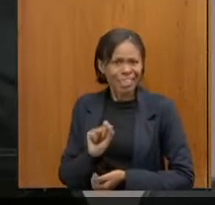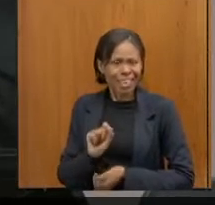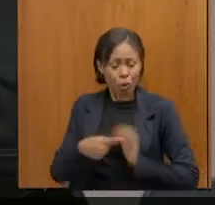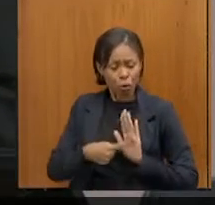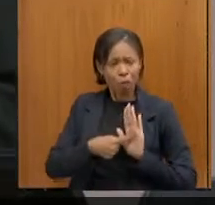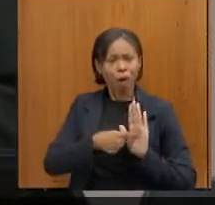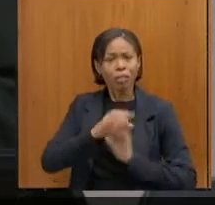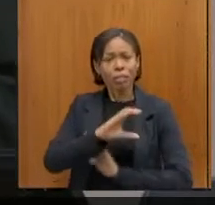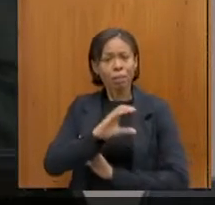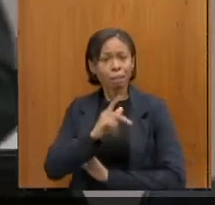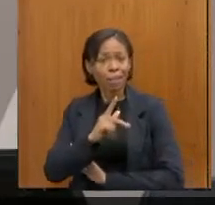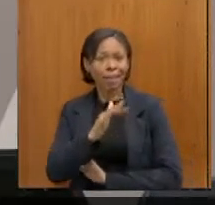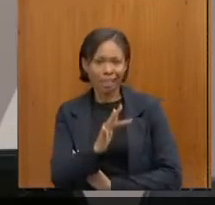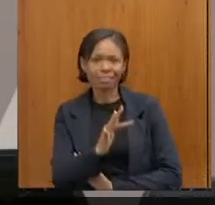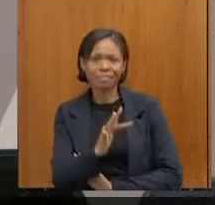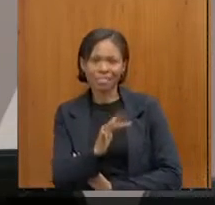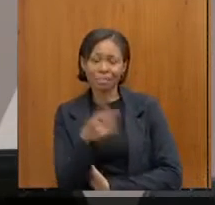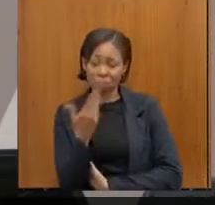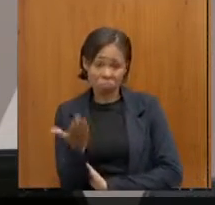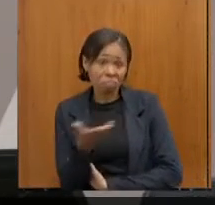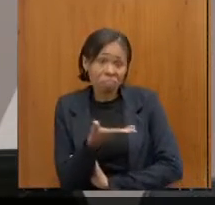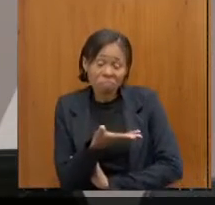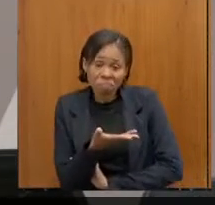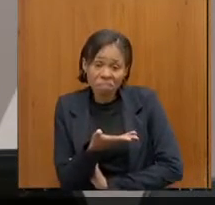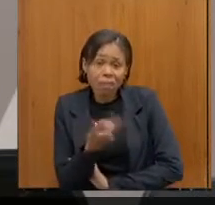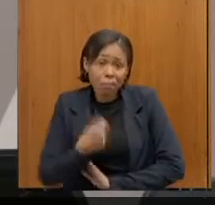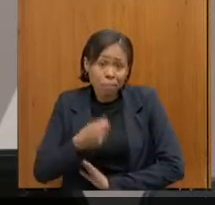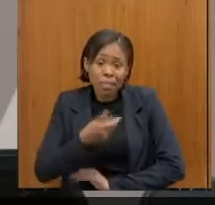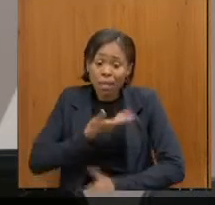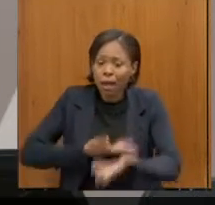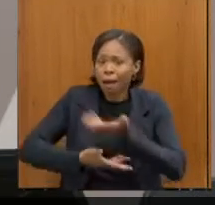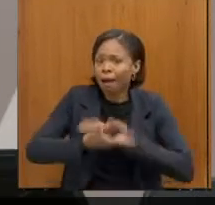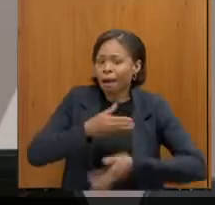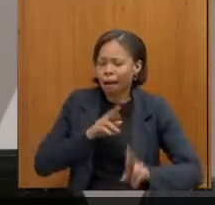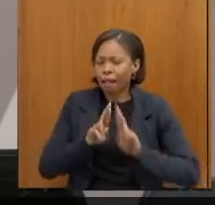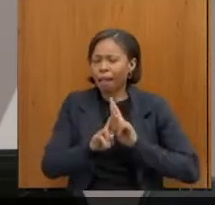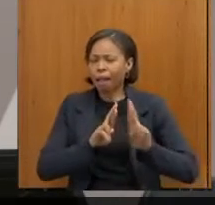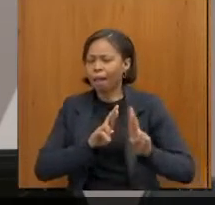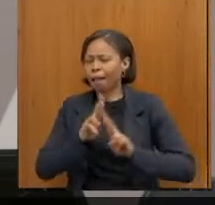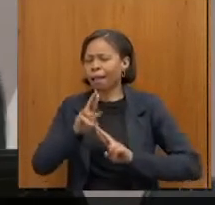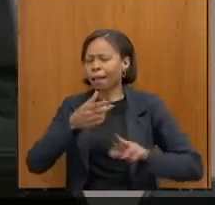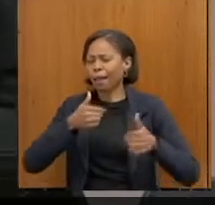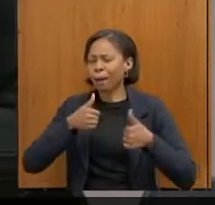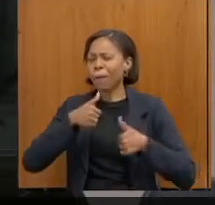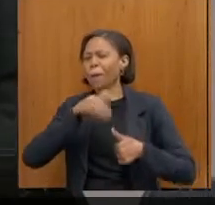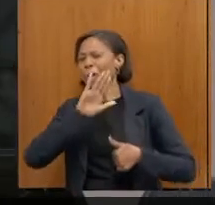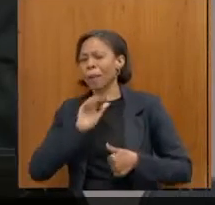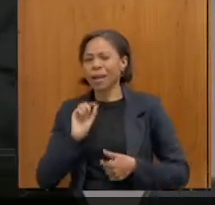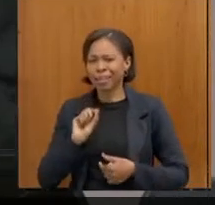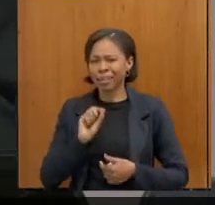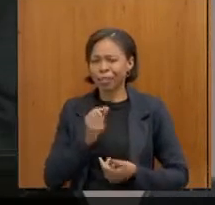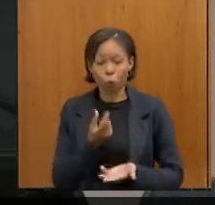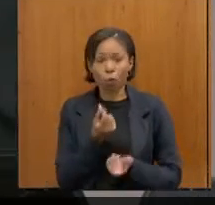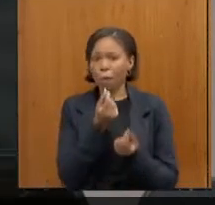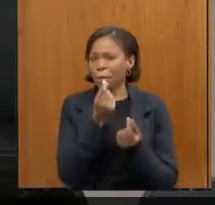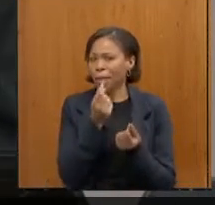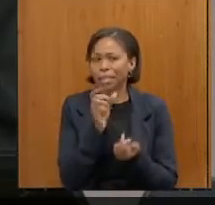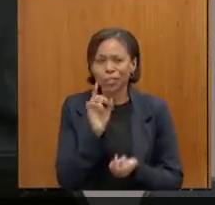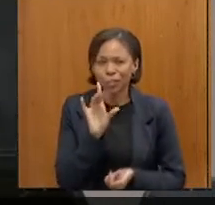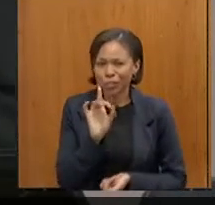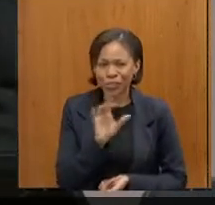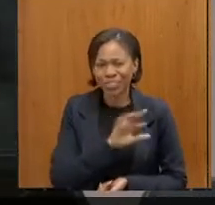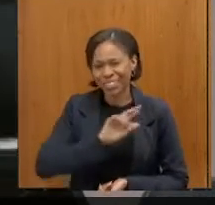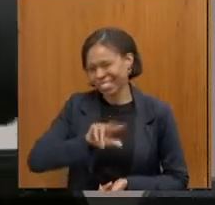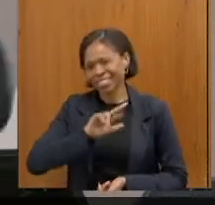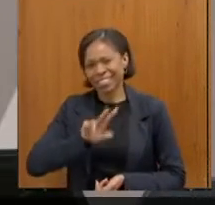precisa de ter uma relação se vai além uma tomada de preços de uma relação de uma relação